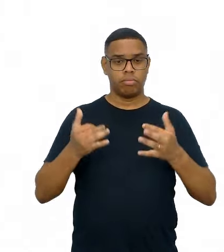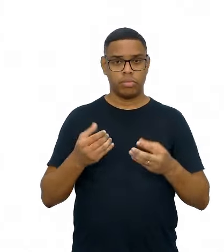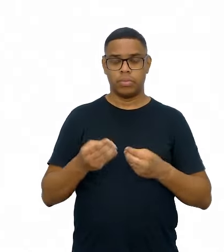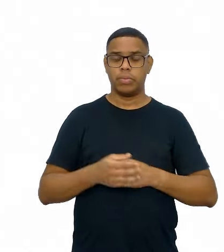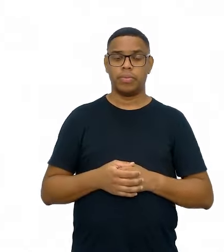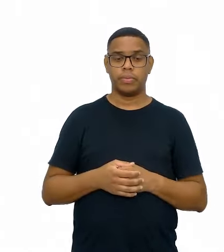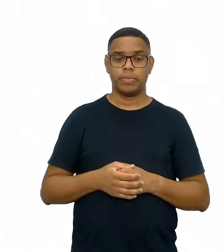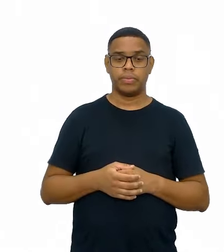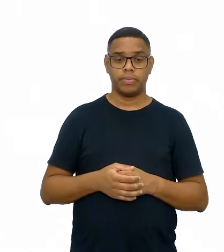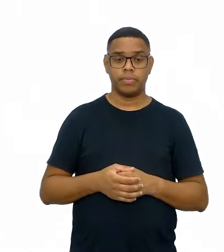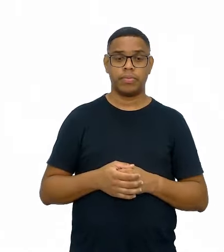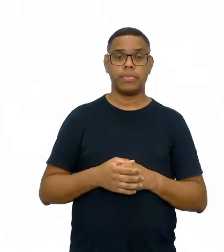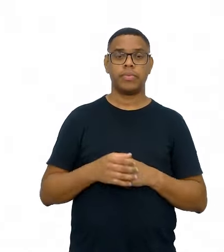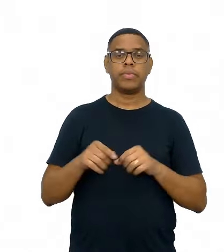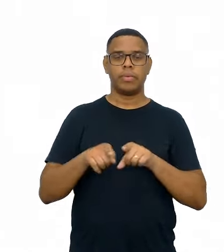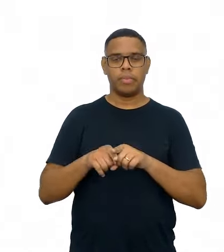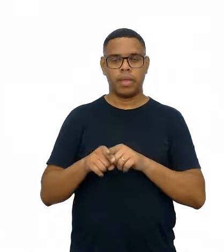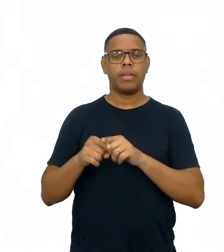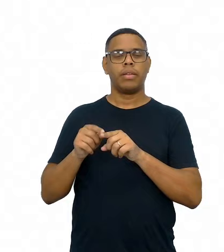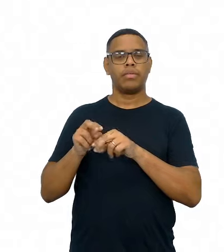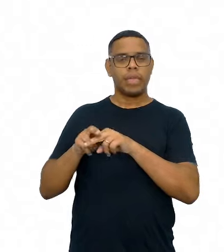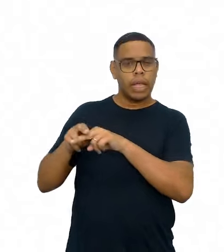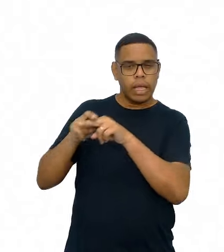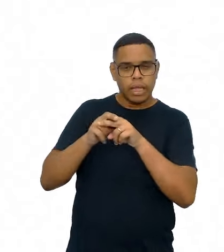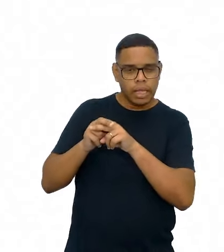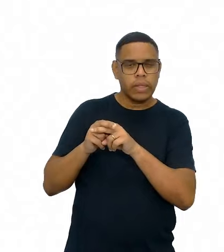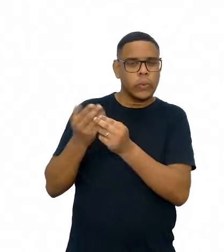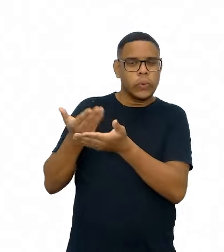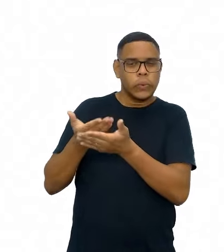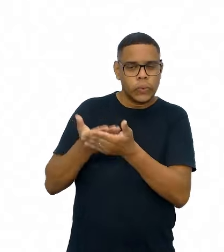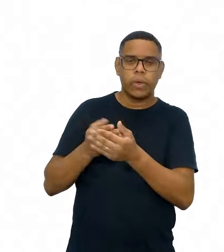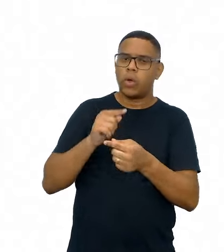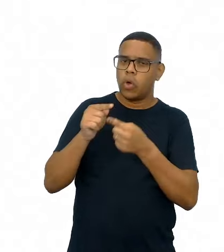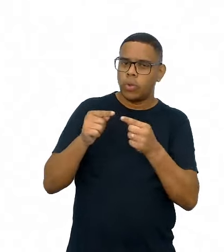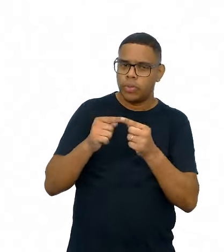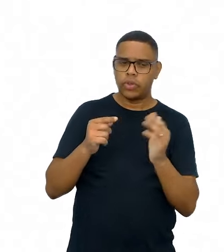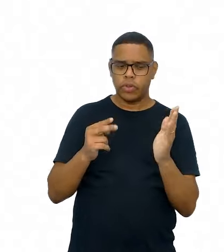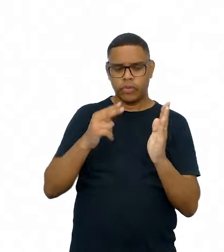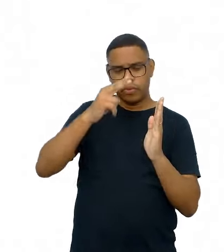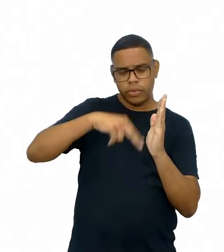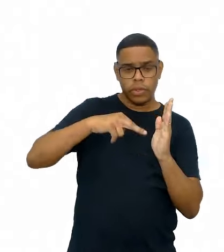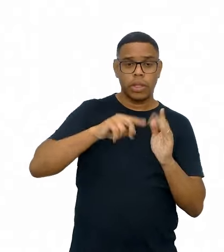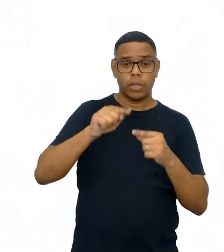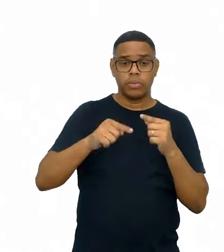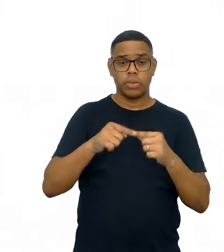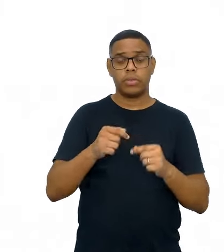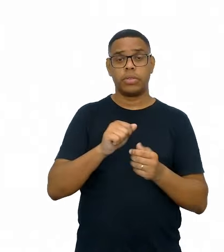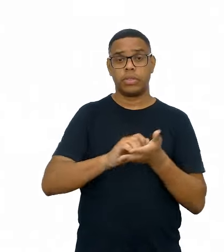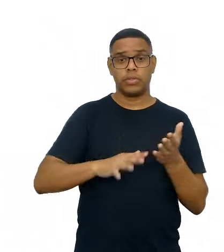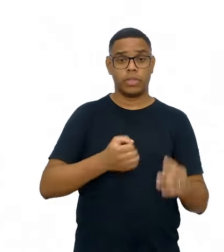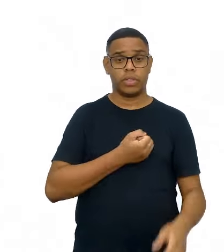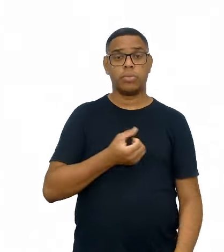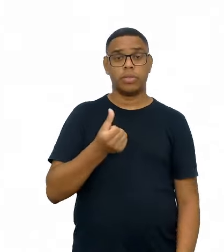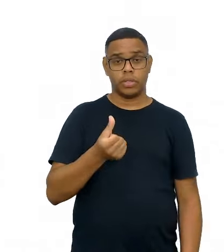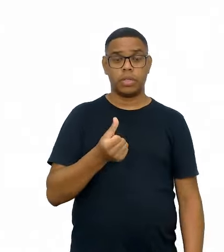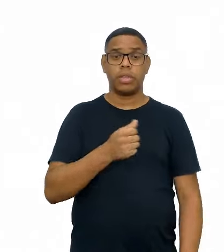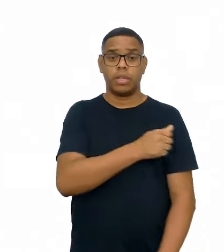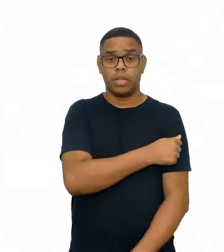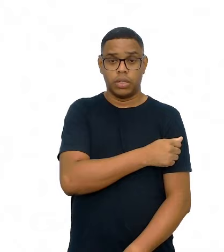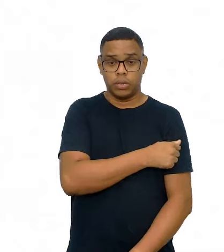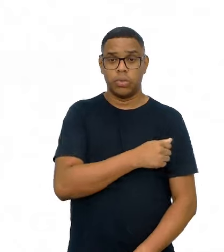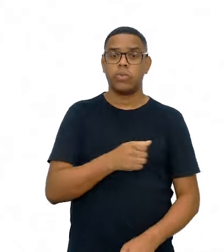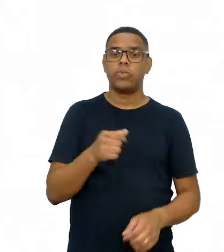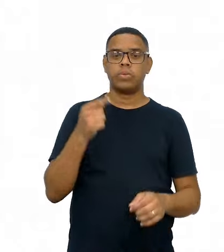6, quando os estudantes precisarão se perguntar se o que escreveram sintetiza o conteúdo do